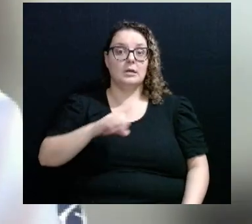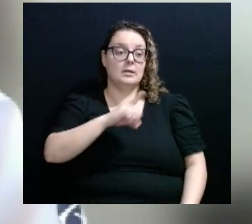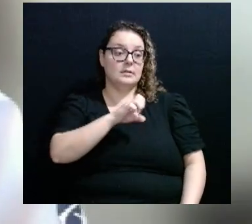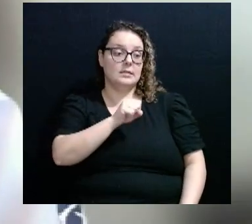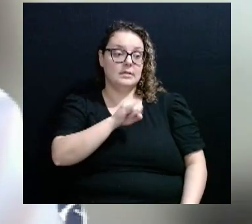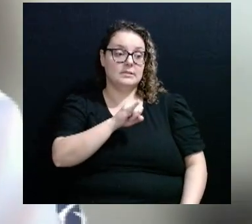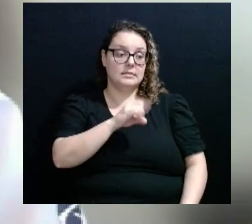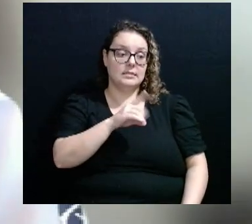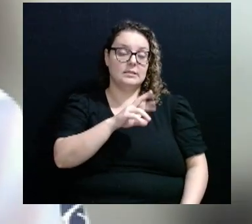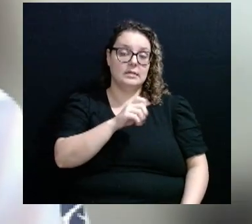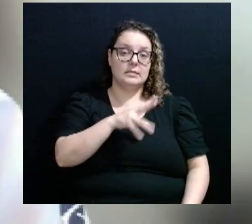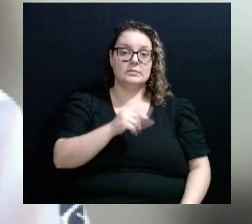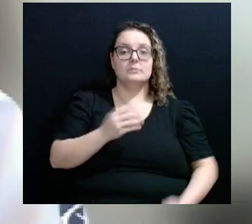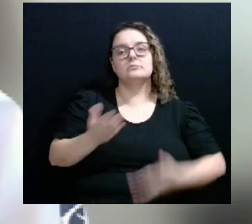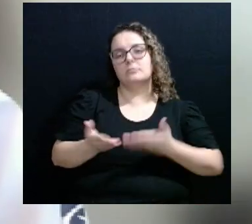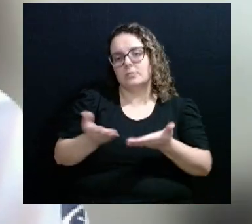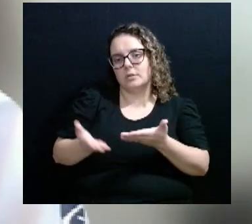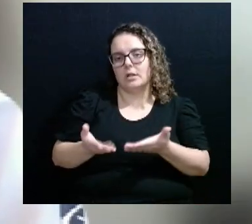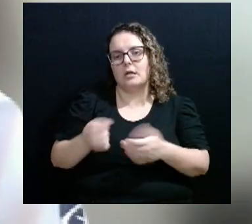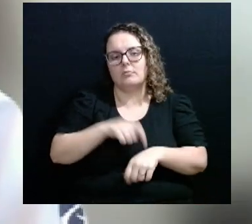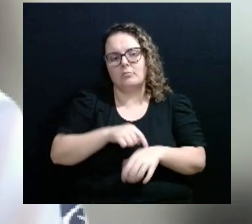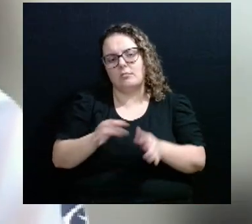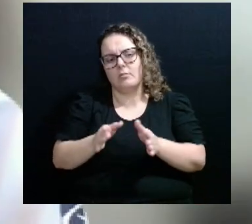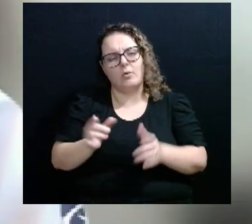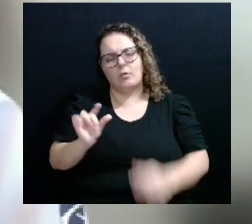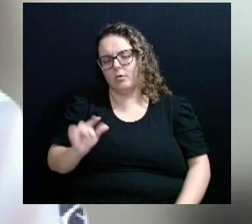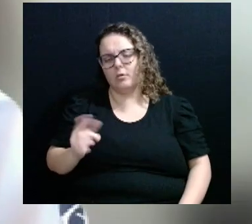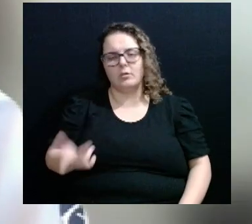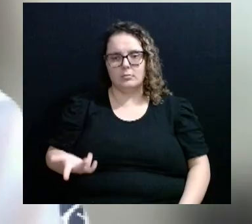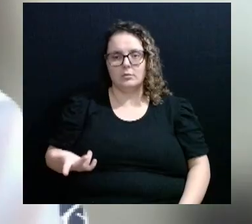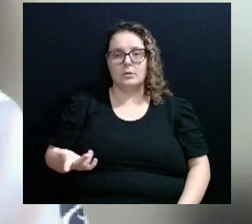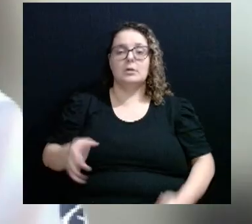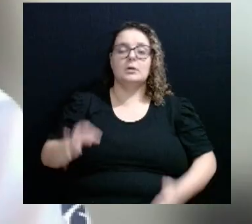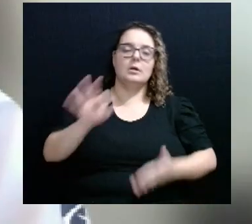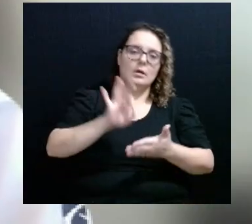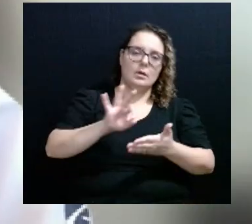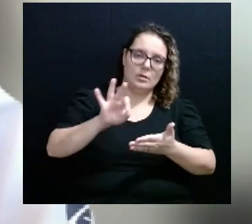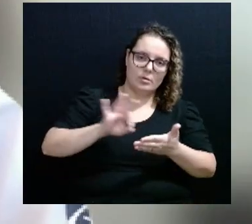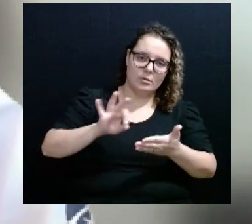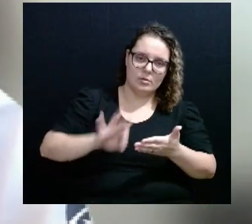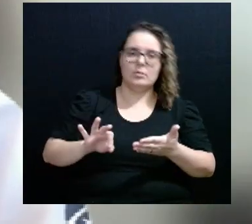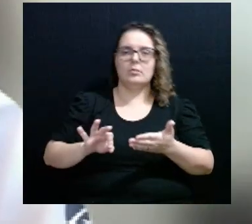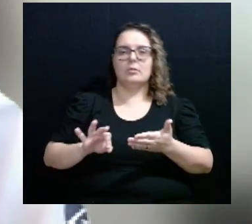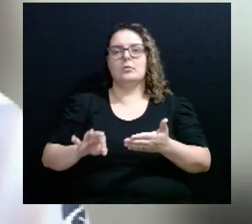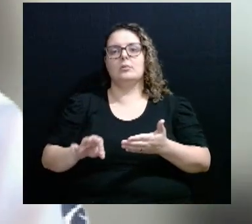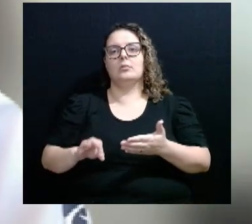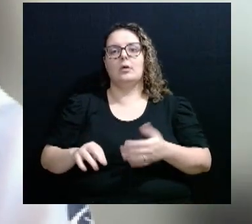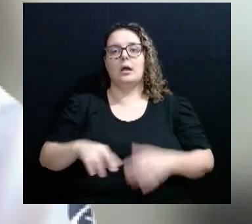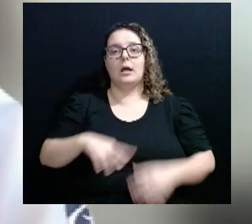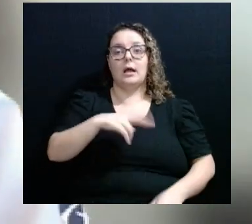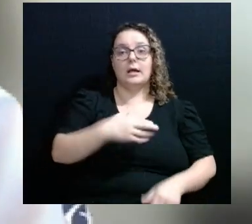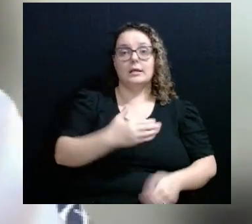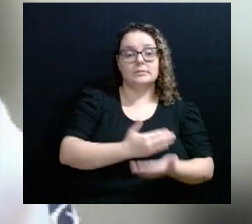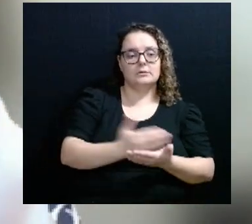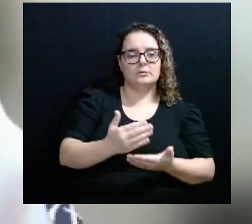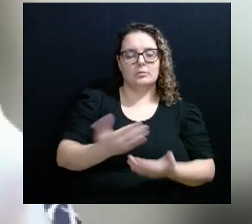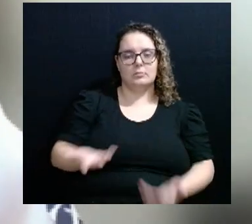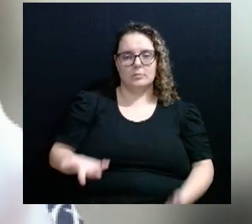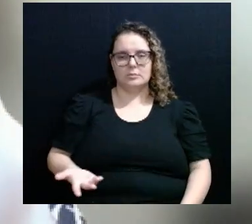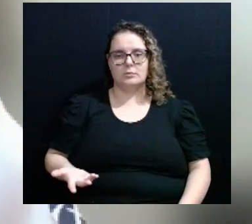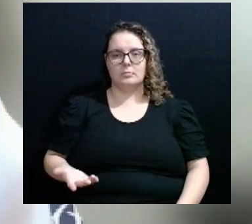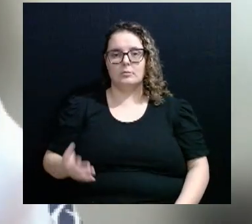desidratação, né? Às vezes você trata durante pouco tempo, que aí você tem que corrigir esses fatores,